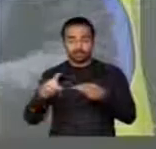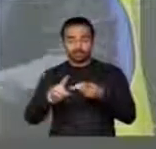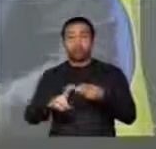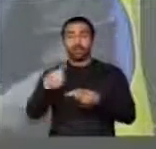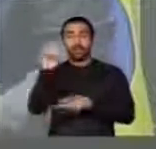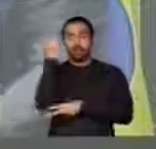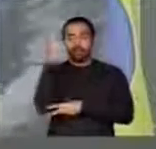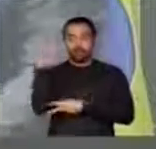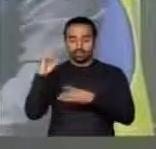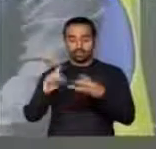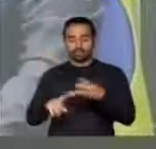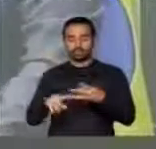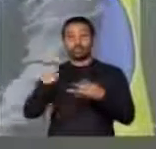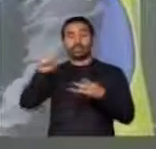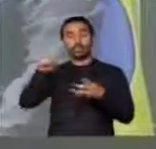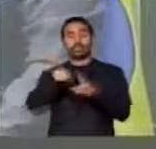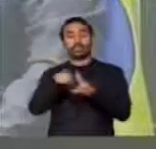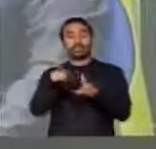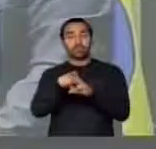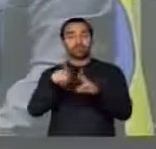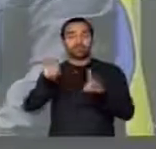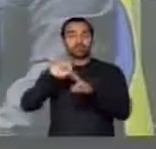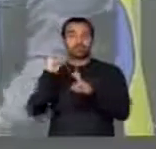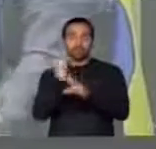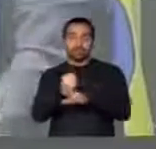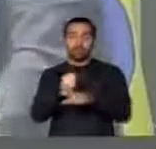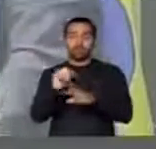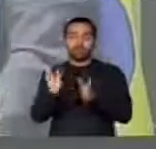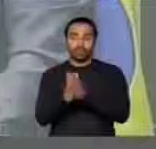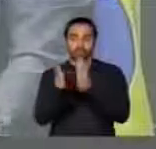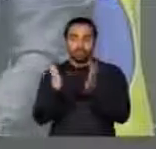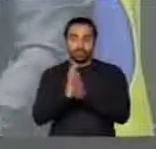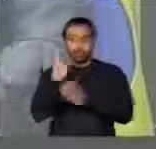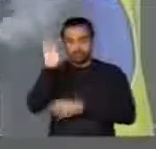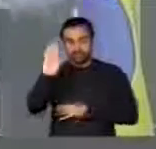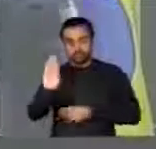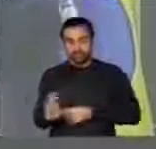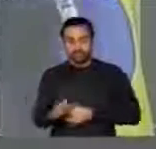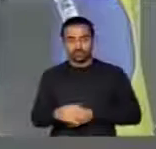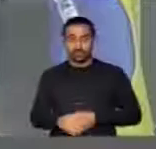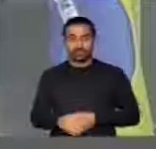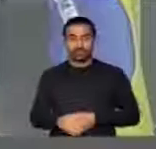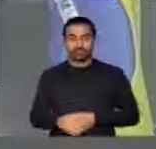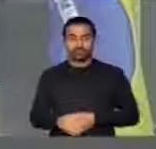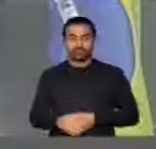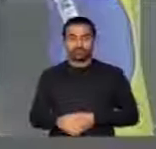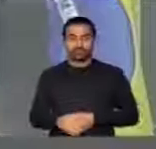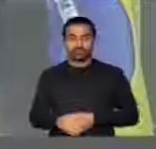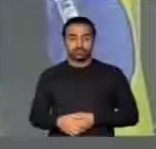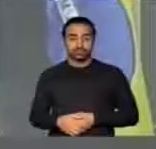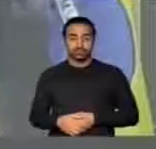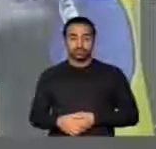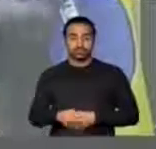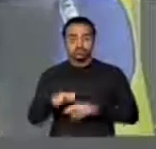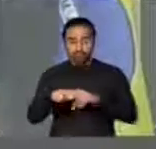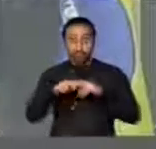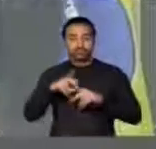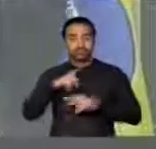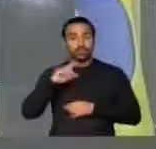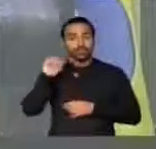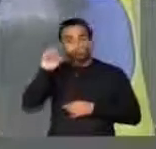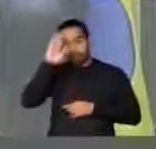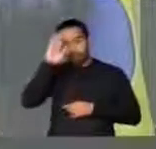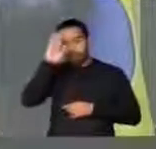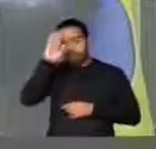e a questão social da pobreza brasileira. E aqui está o nó górdio que tem permanecido ao longo